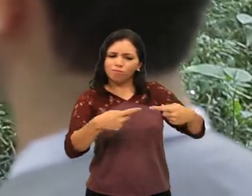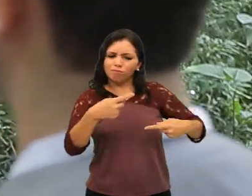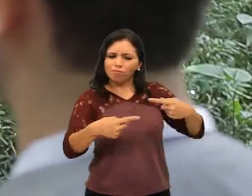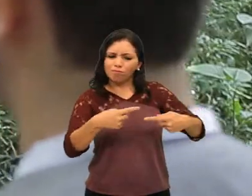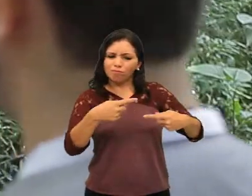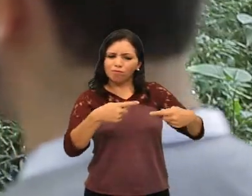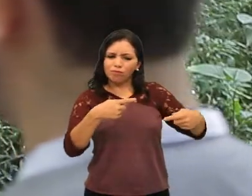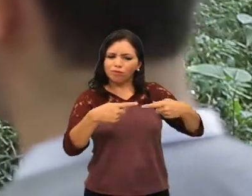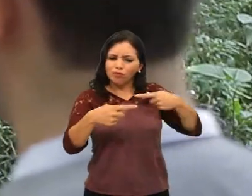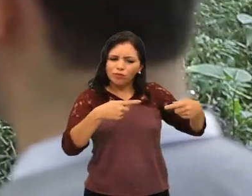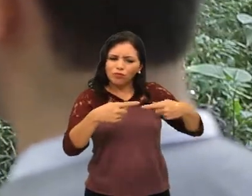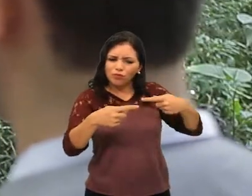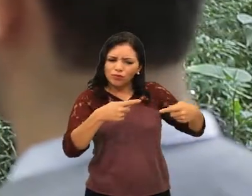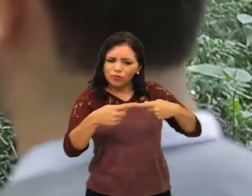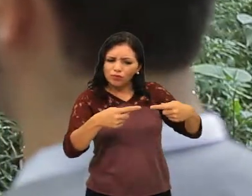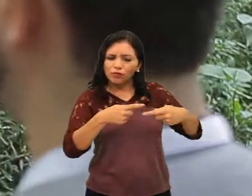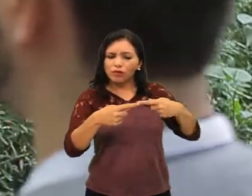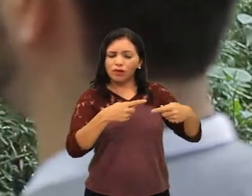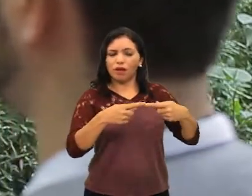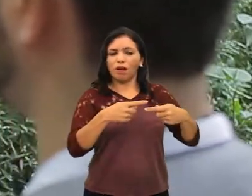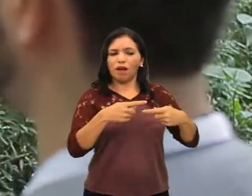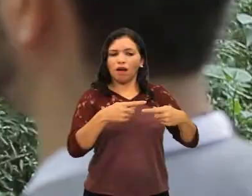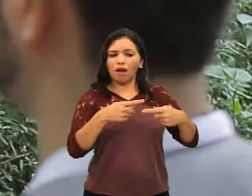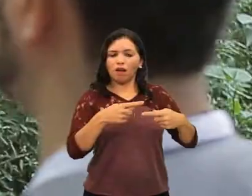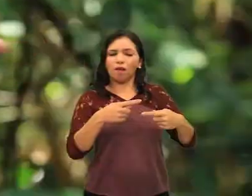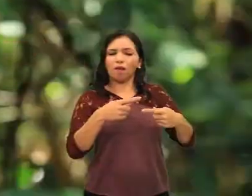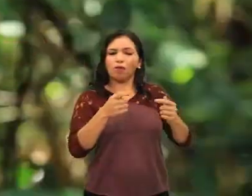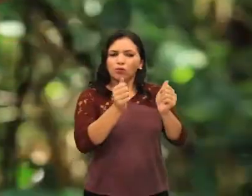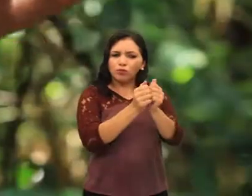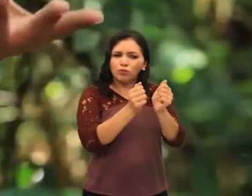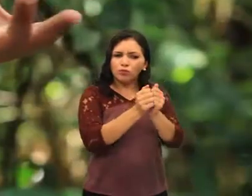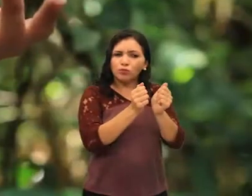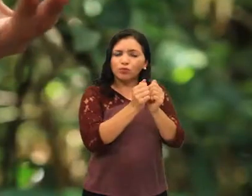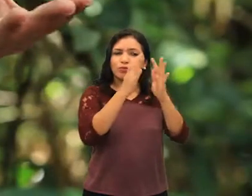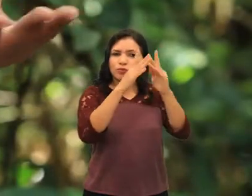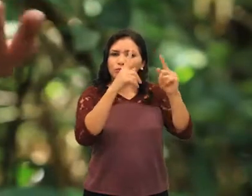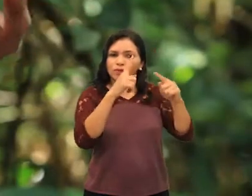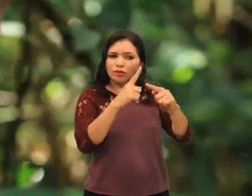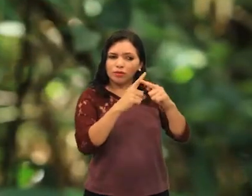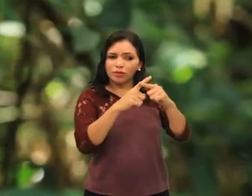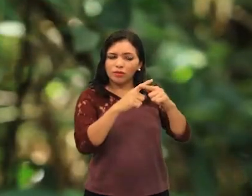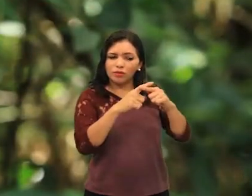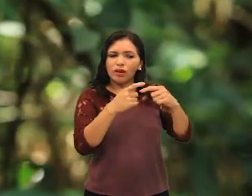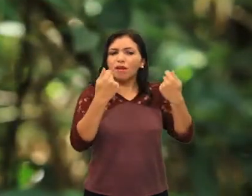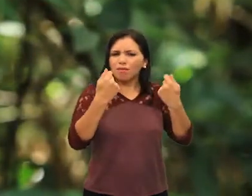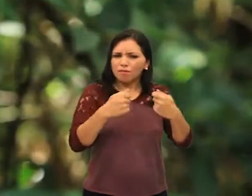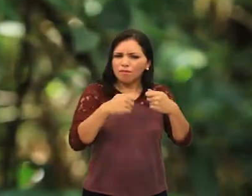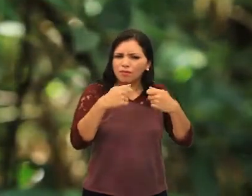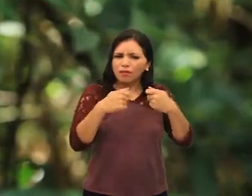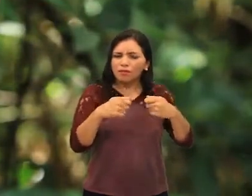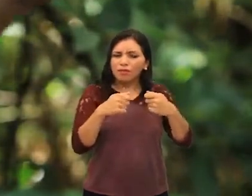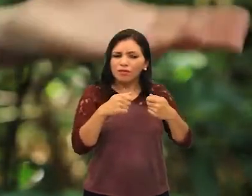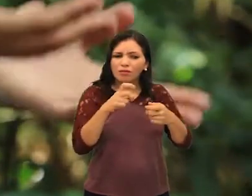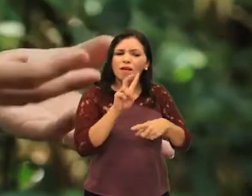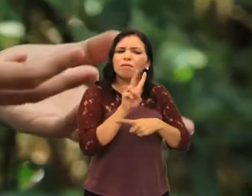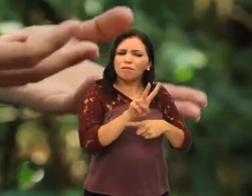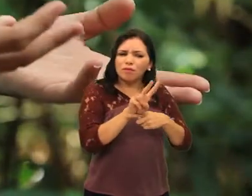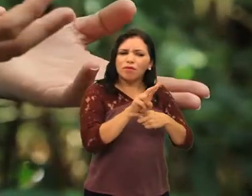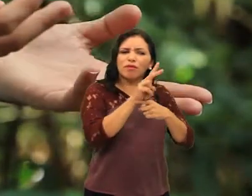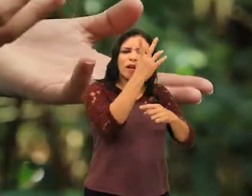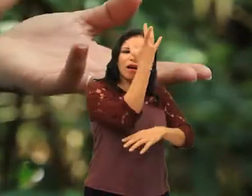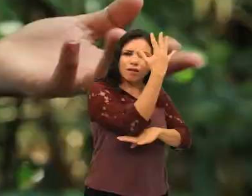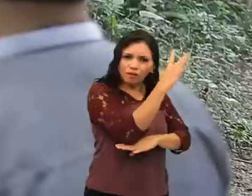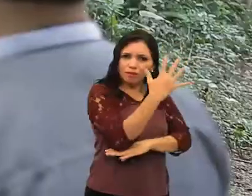colocando nessa necessidade de conservação né, dos biomas, né, ela sinaliza para o